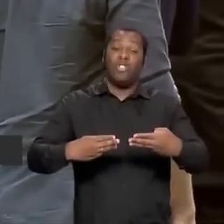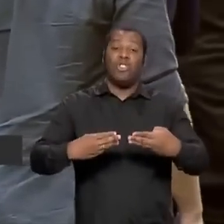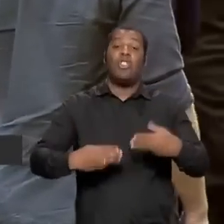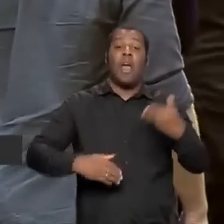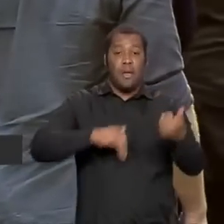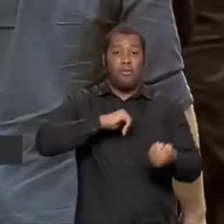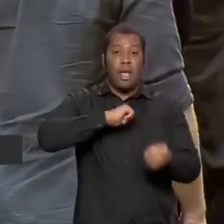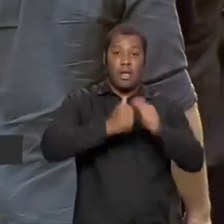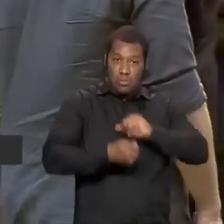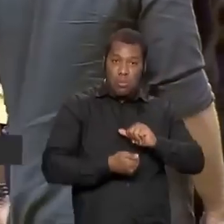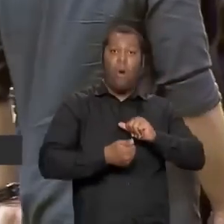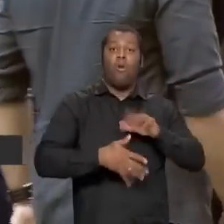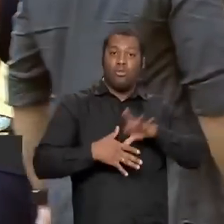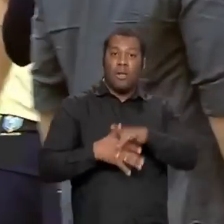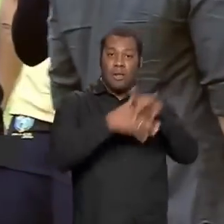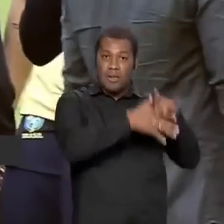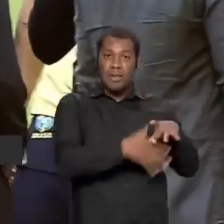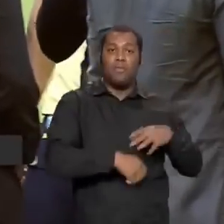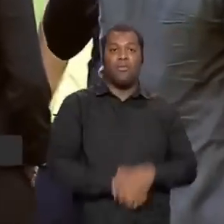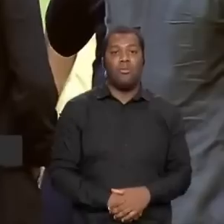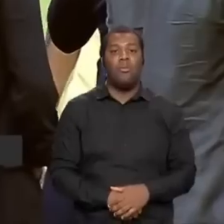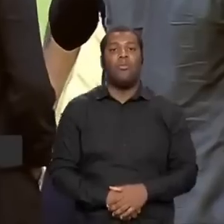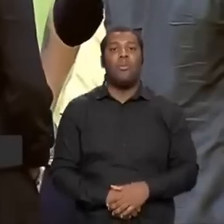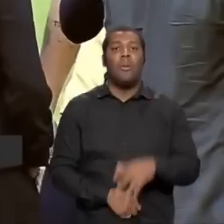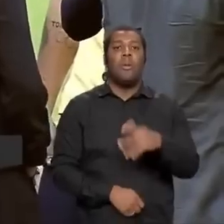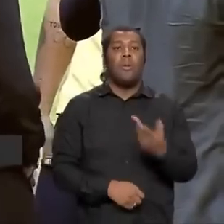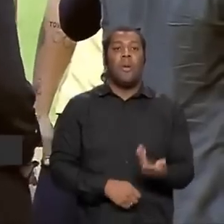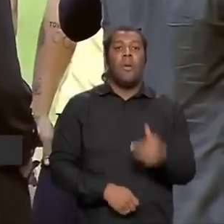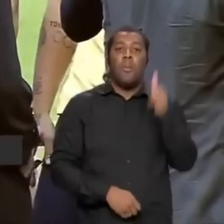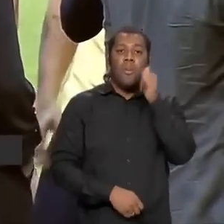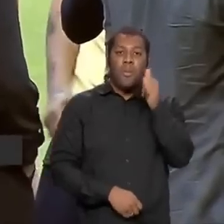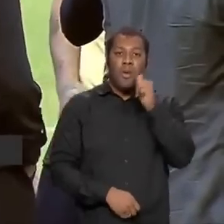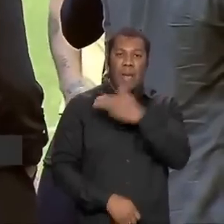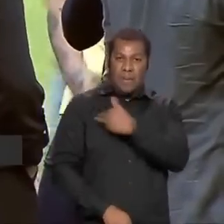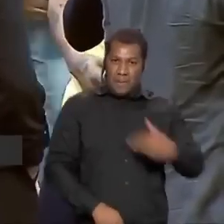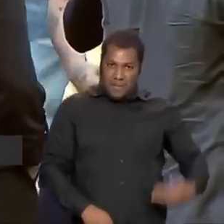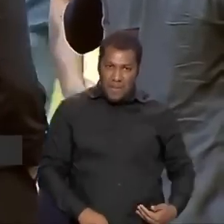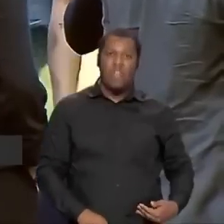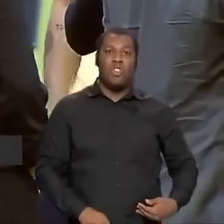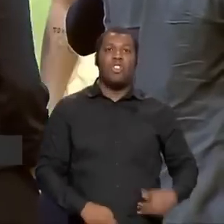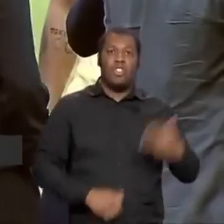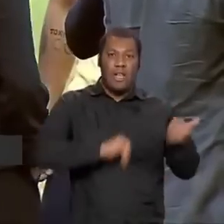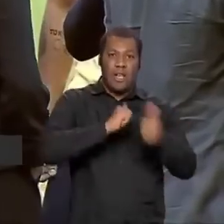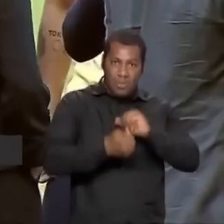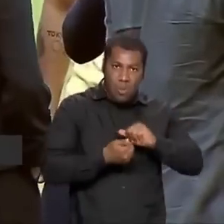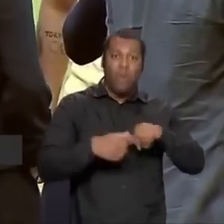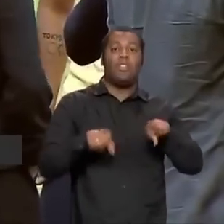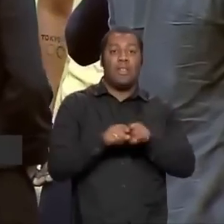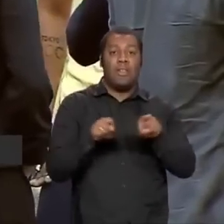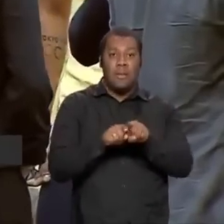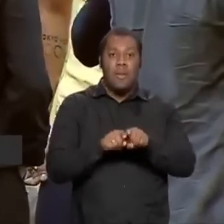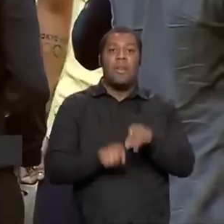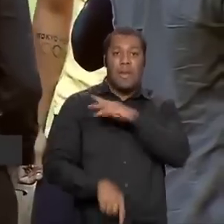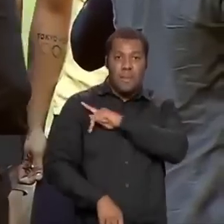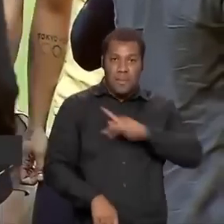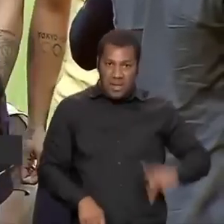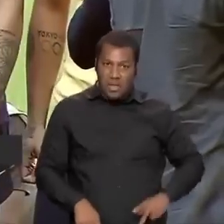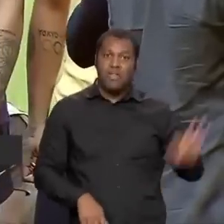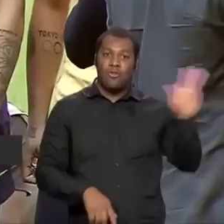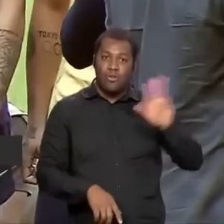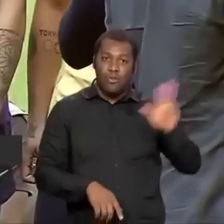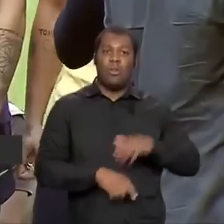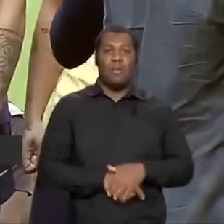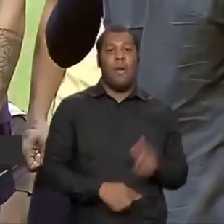Esporte, assinado pelo presidente e pela ministra Ana Moser em março deste ano. A intenção é